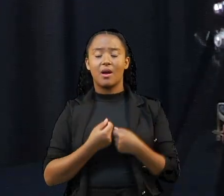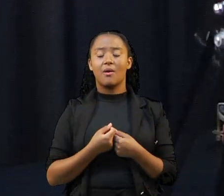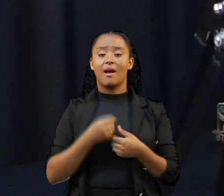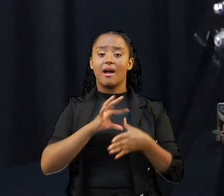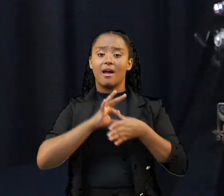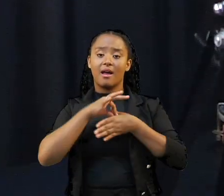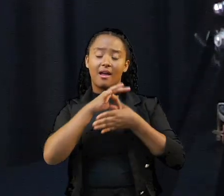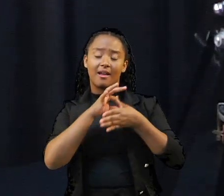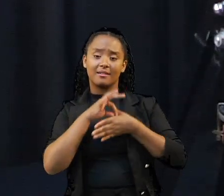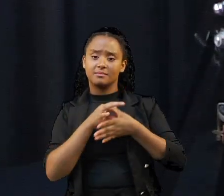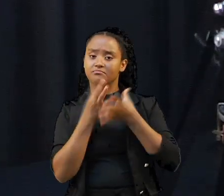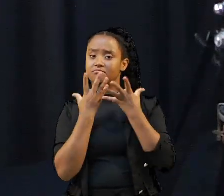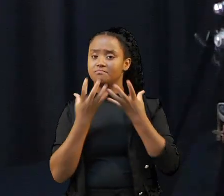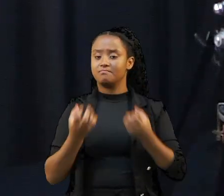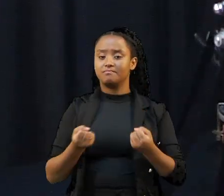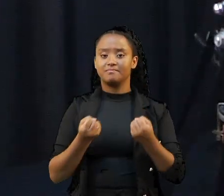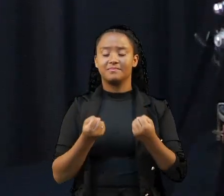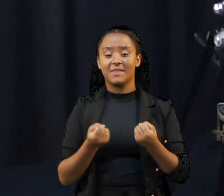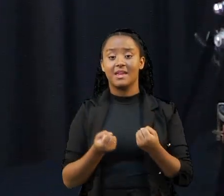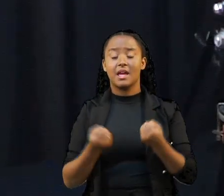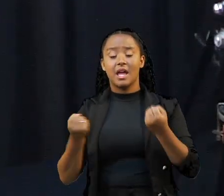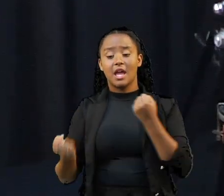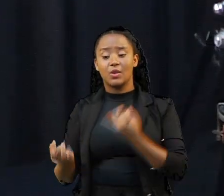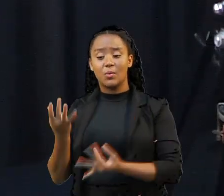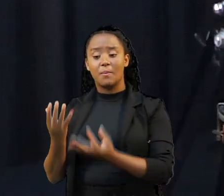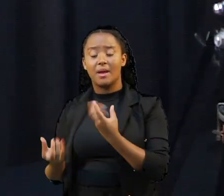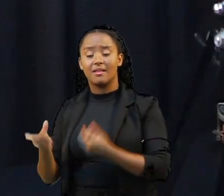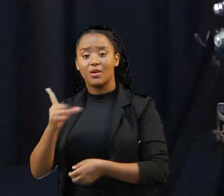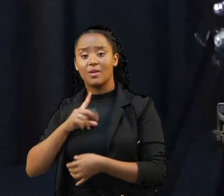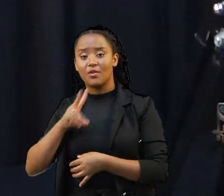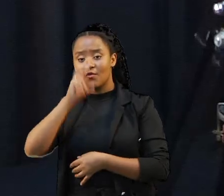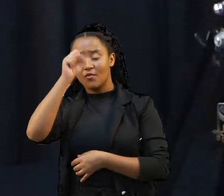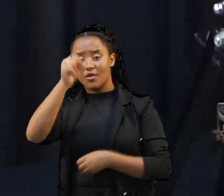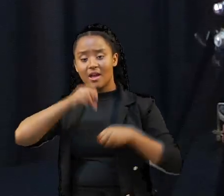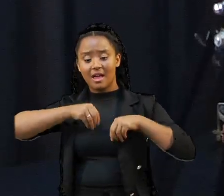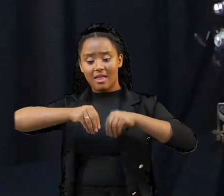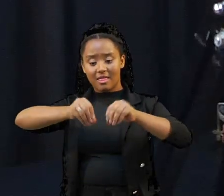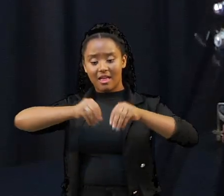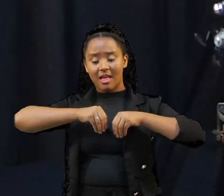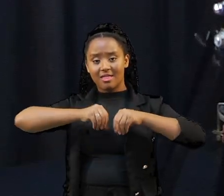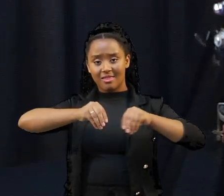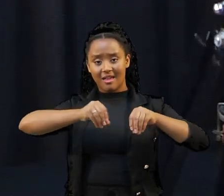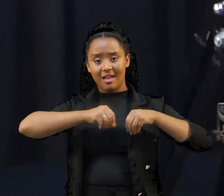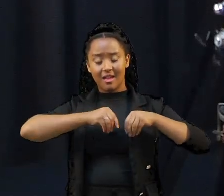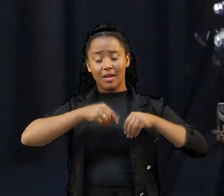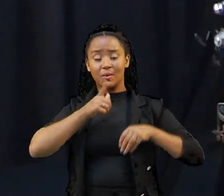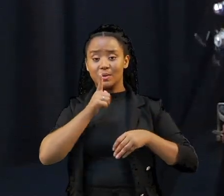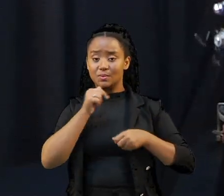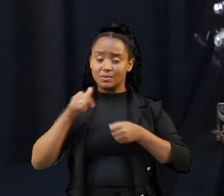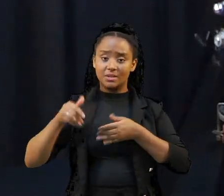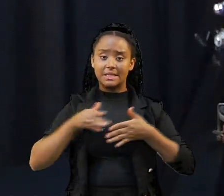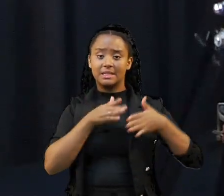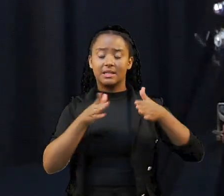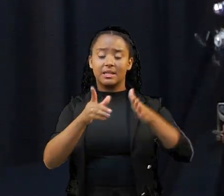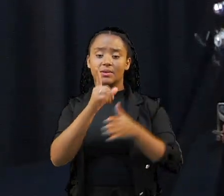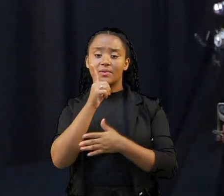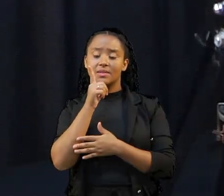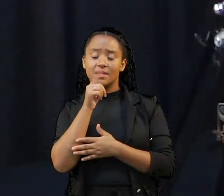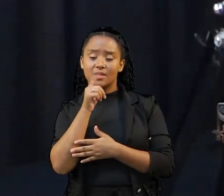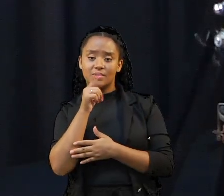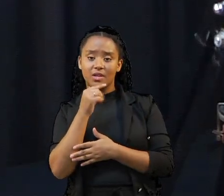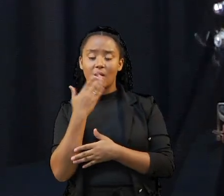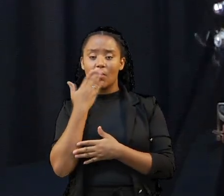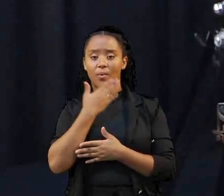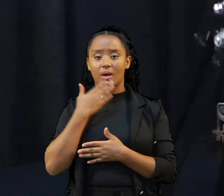da carne de charque escaldado. É do mato que vem nossa força, é da terra fértil que nos cerca, dos rios de